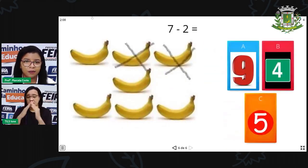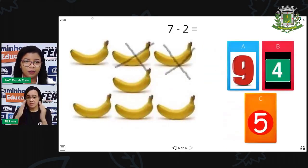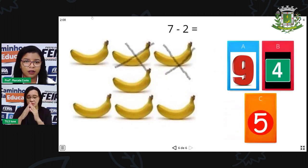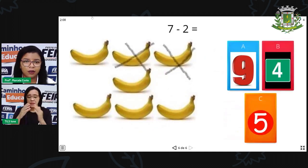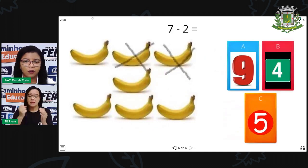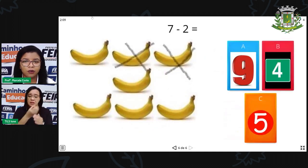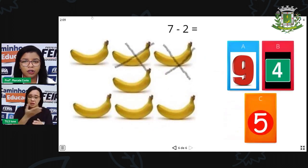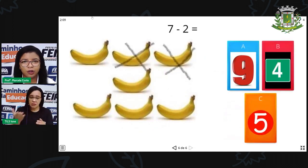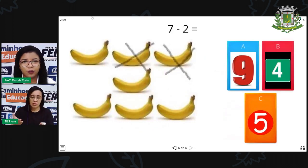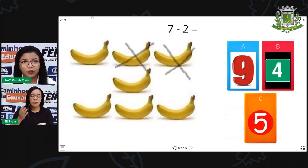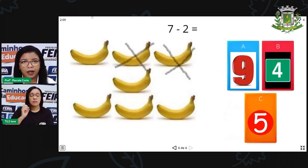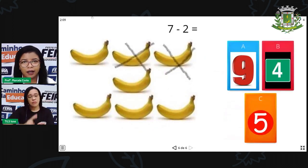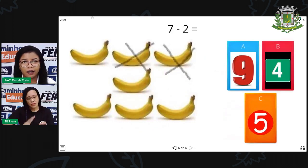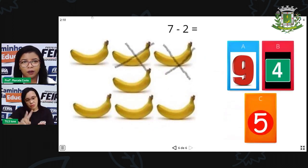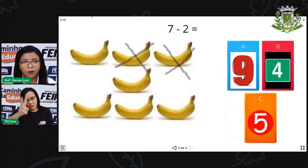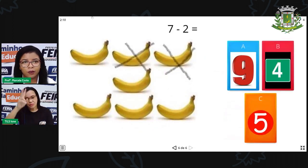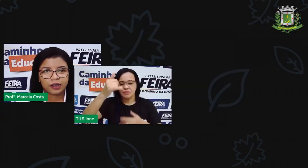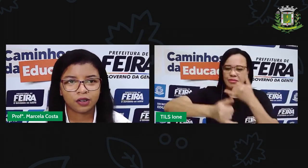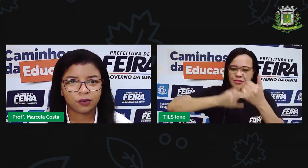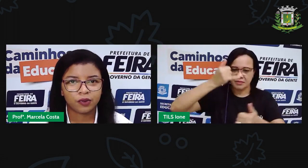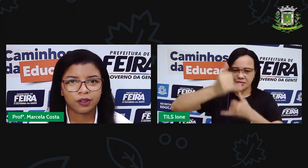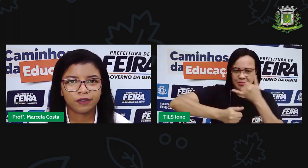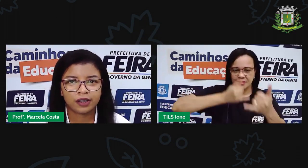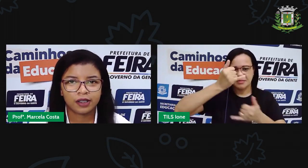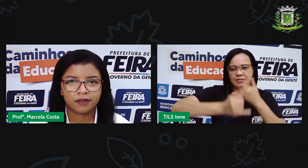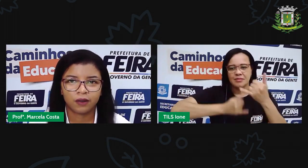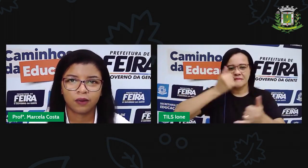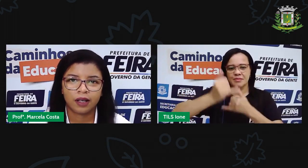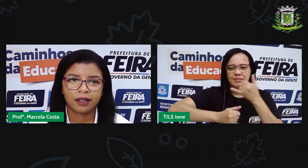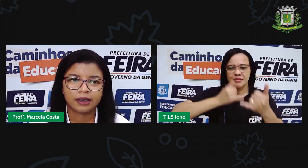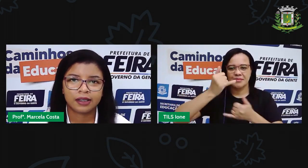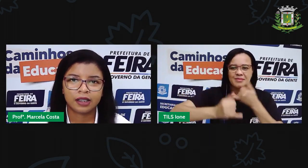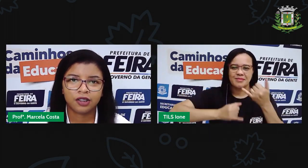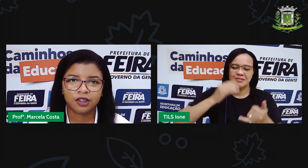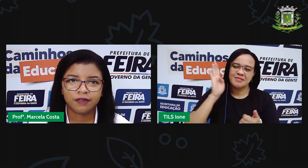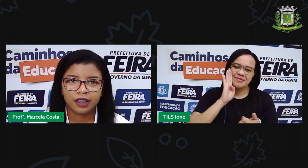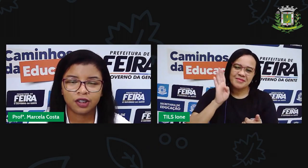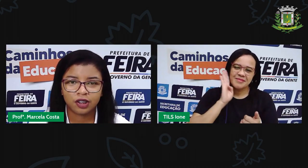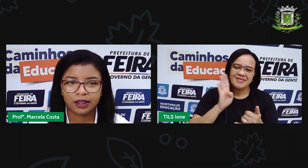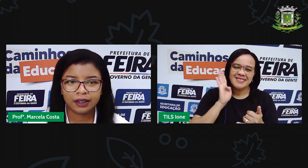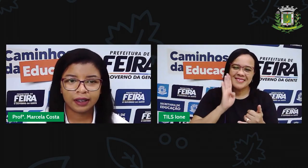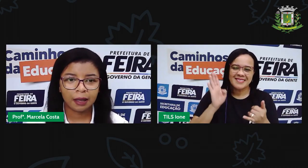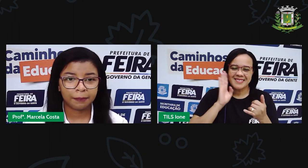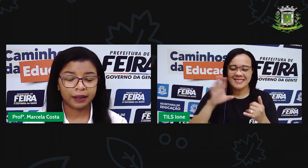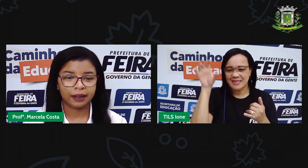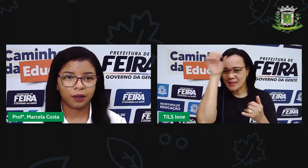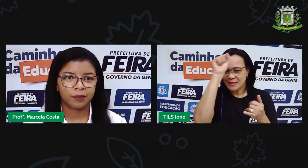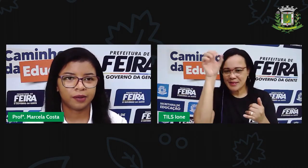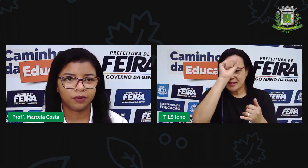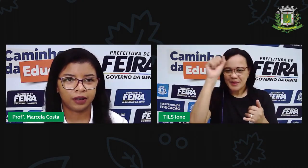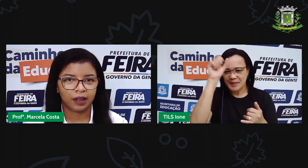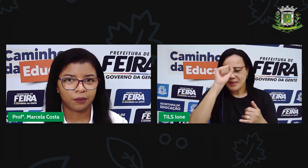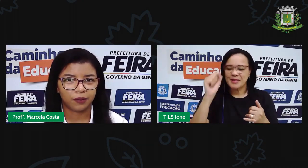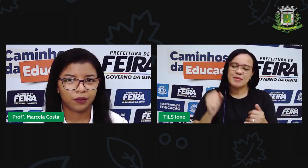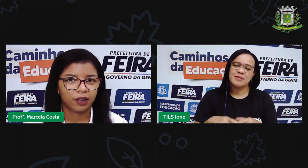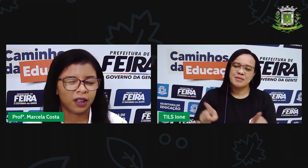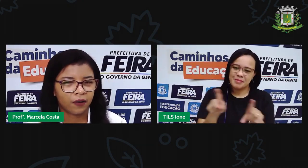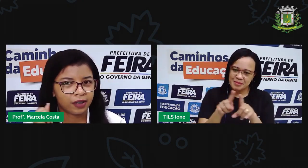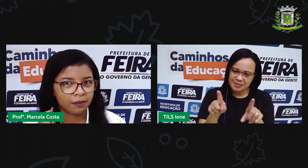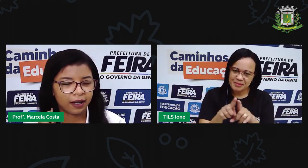podem continuar com esse jogo e vocês vão se divertir e aprender o meu